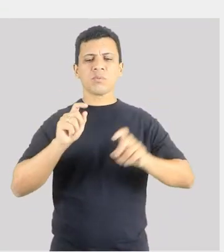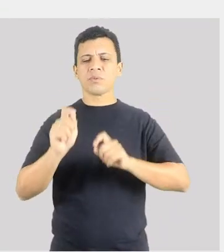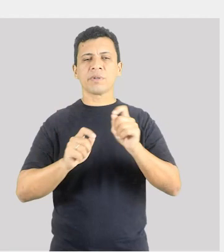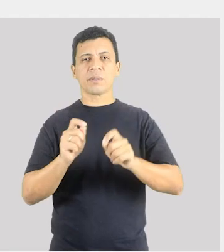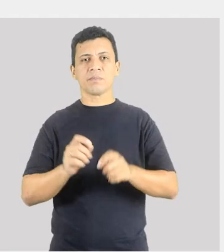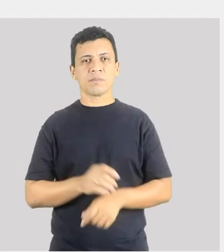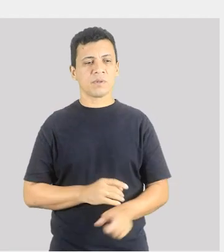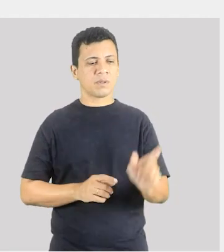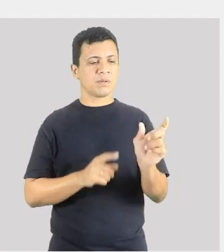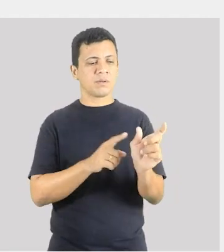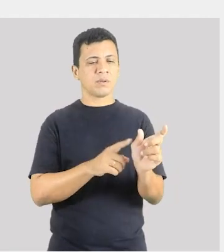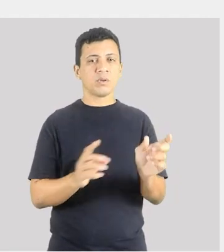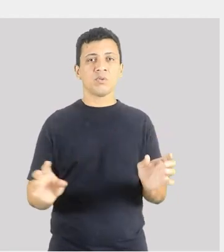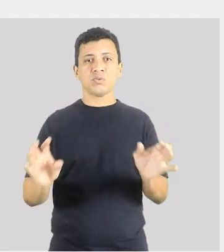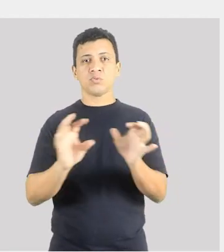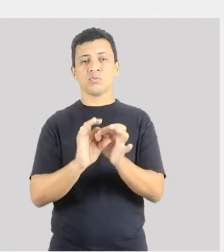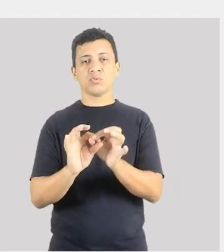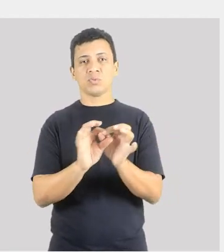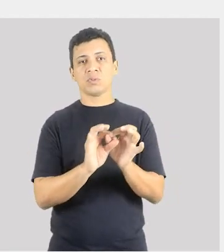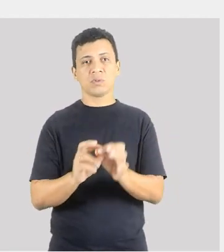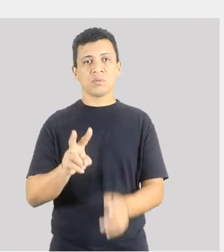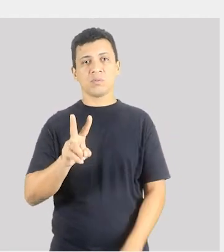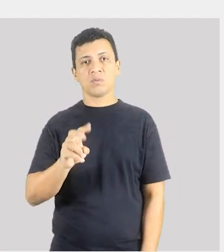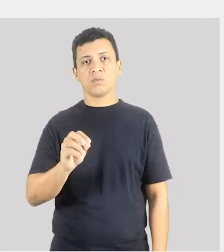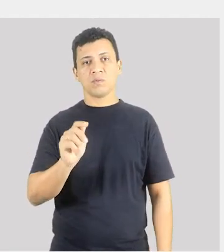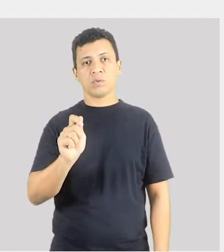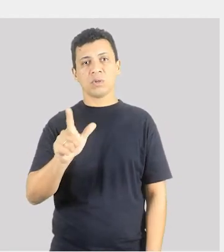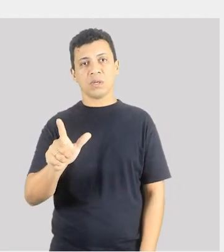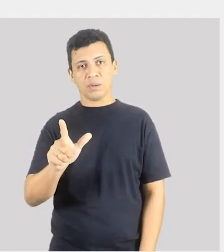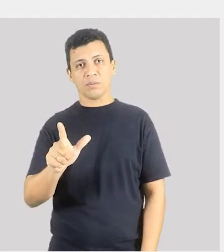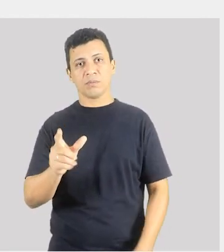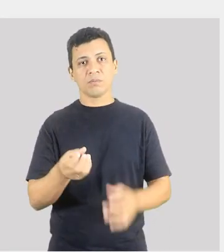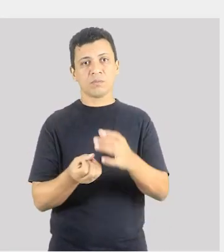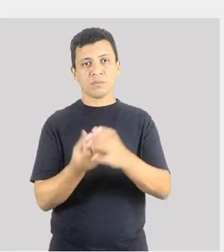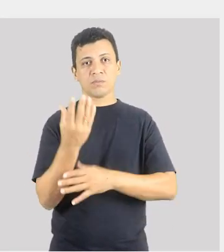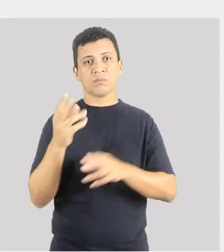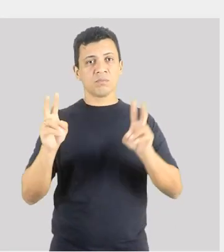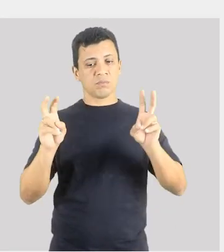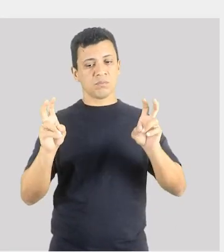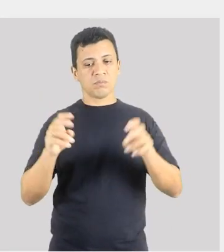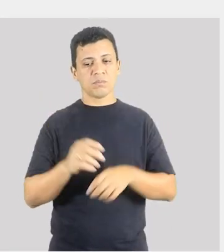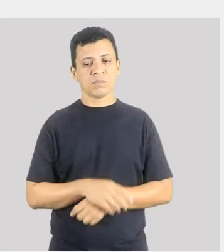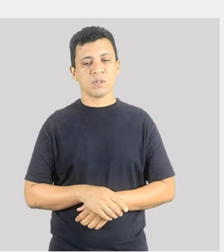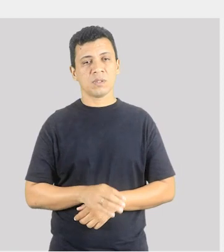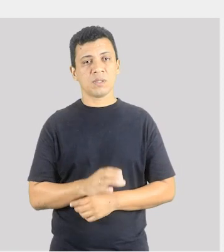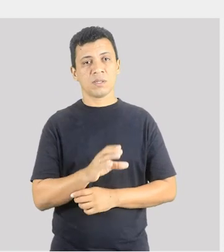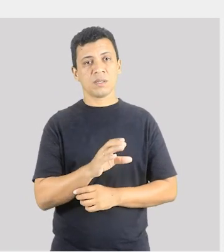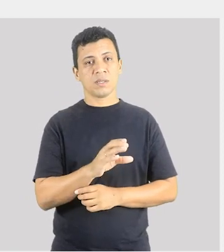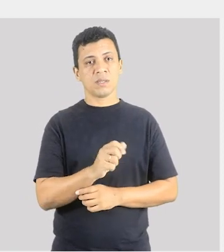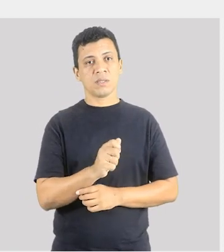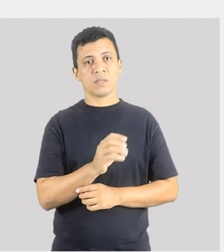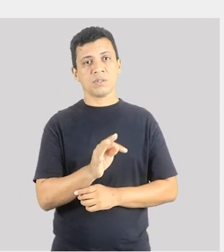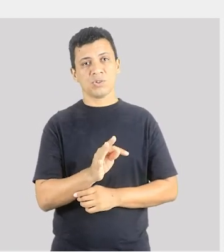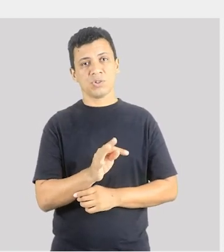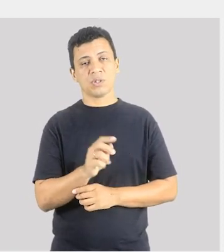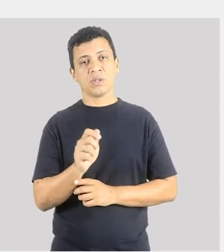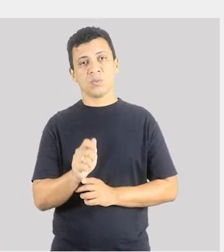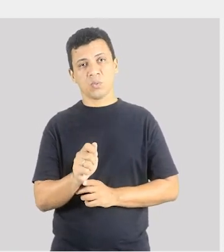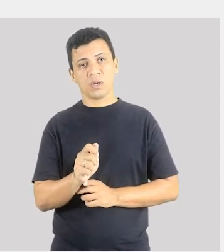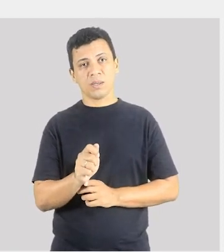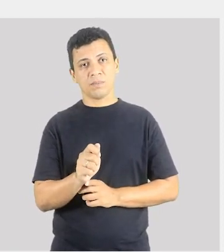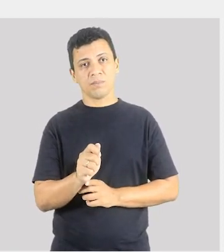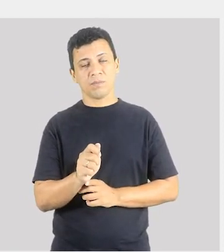junção do radical com a vogal temática eu faço a Constituição do tema por exemplo Cante é o radical o a é a vogal